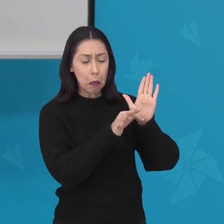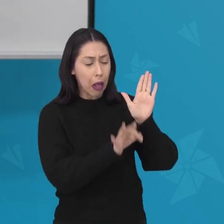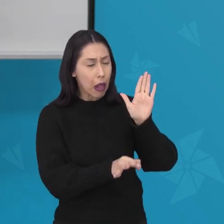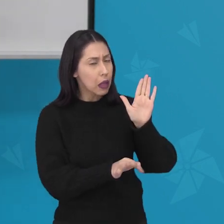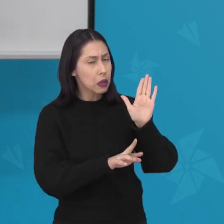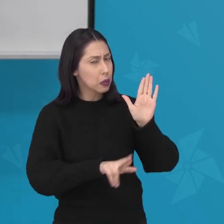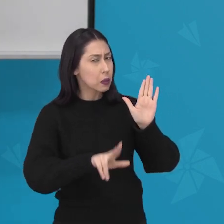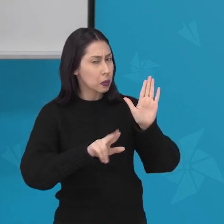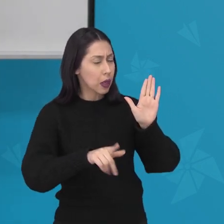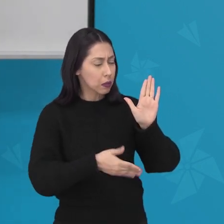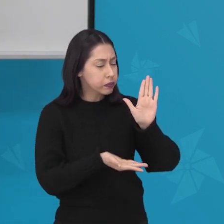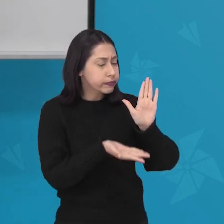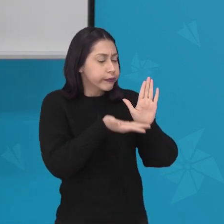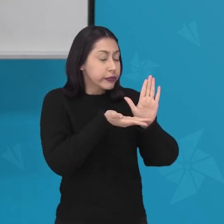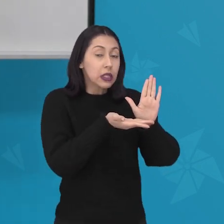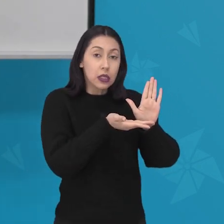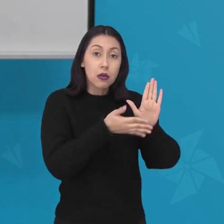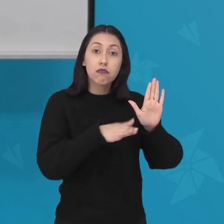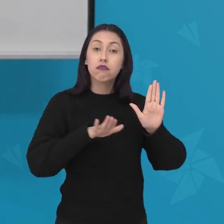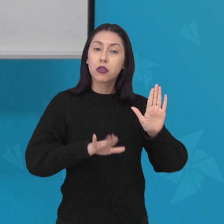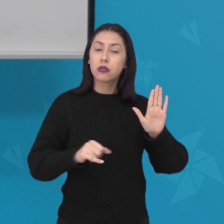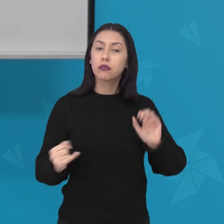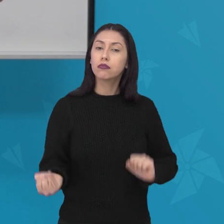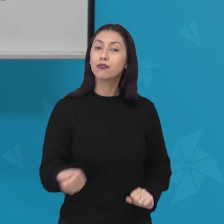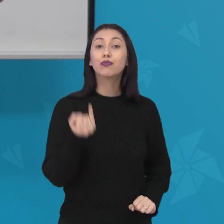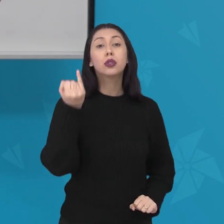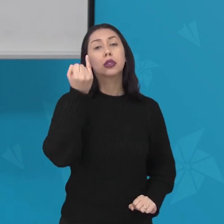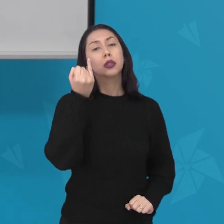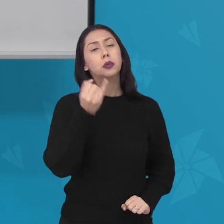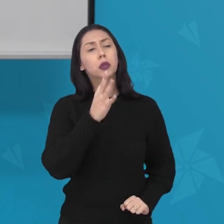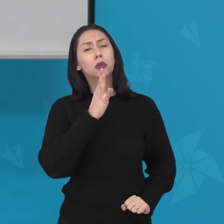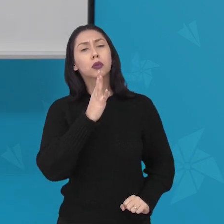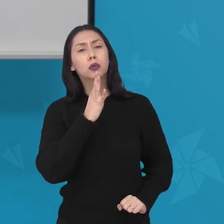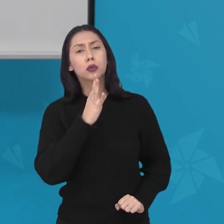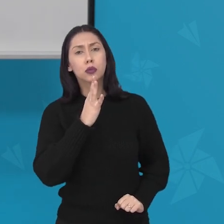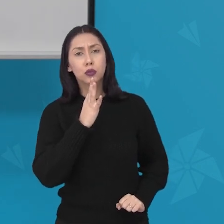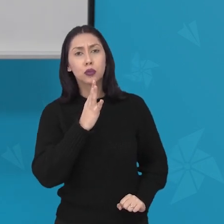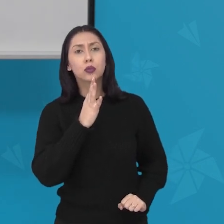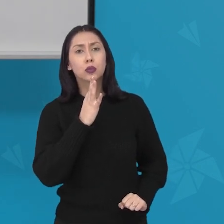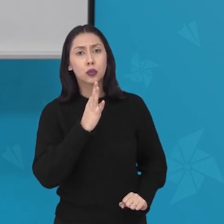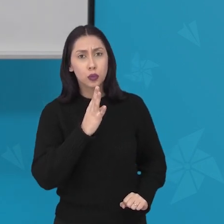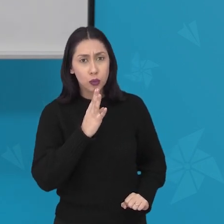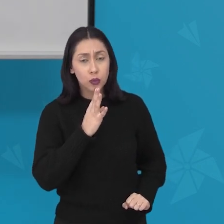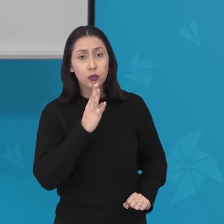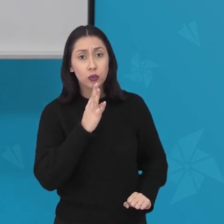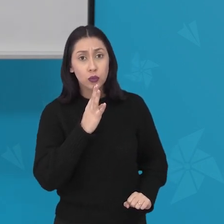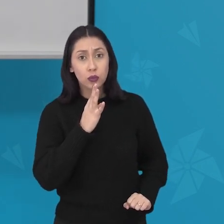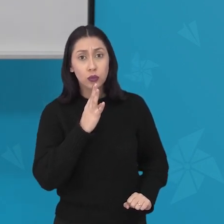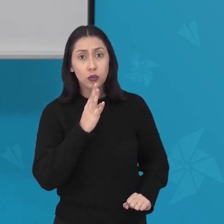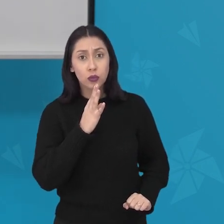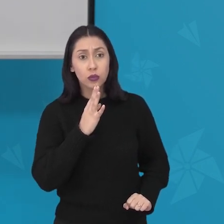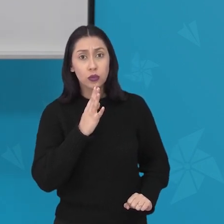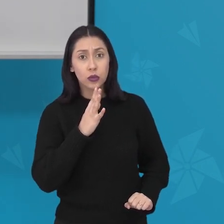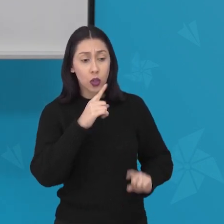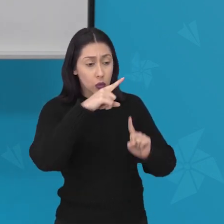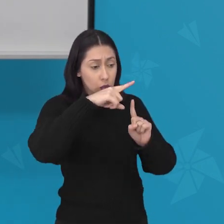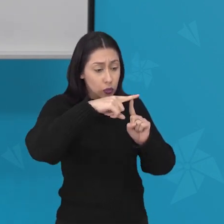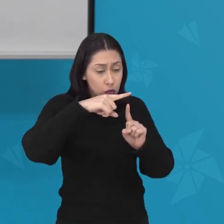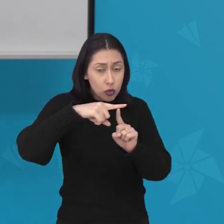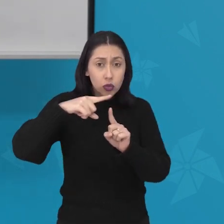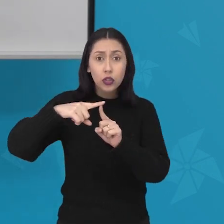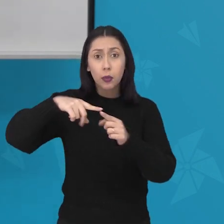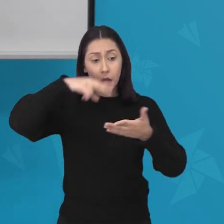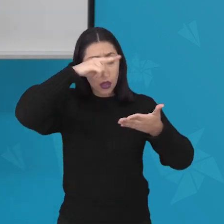pequenininhos, mas acho que são muito importantes para a gente ter uma familiaridade com esse tipo